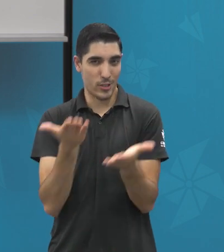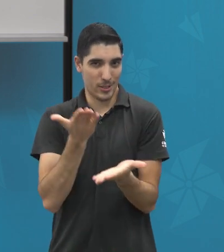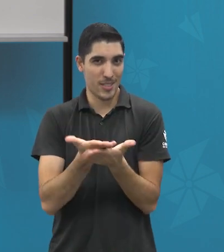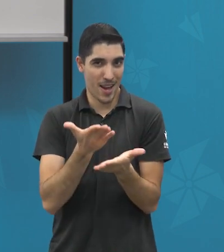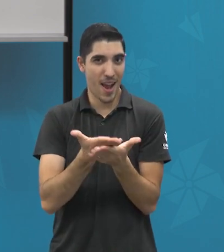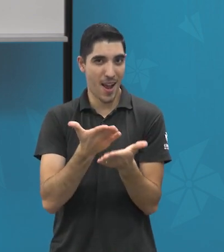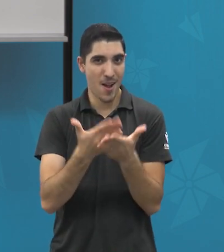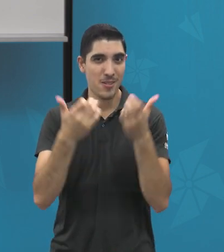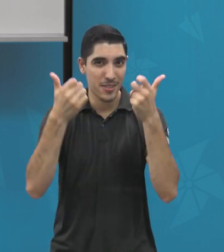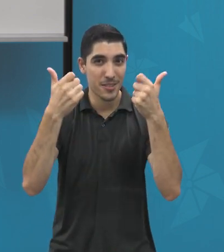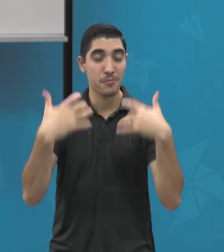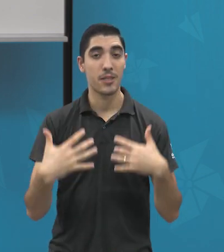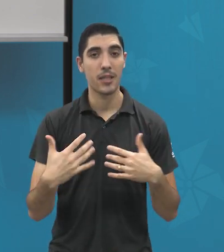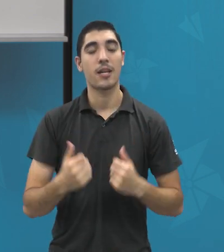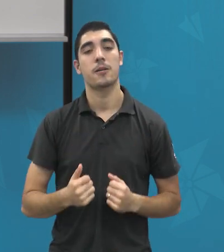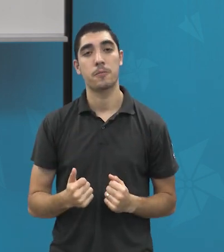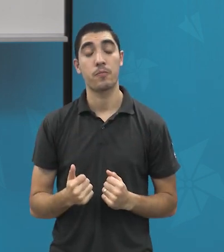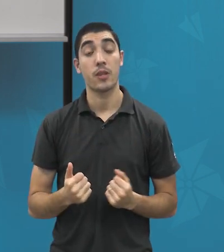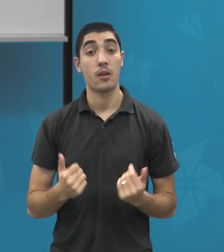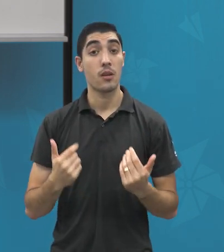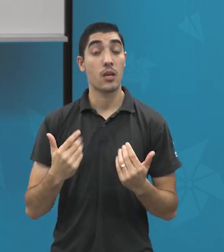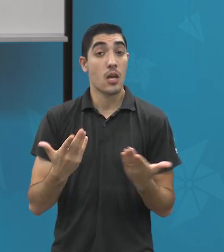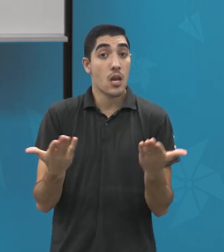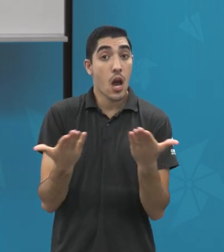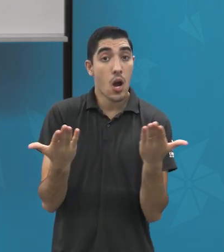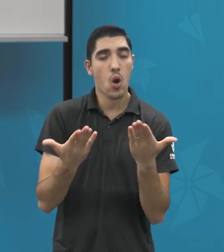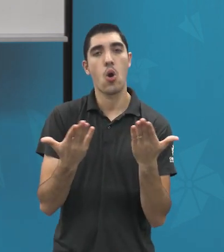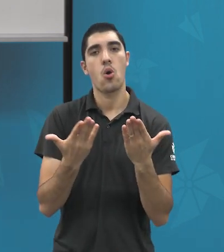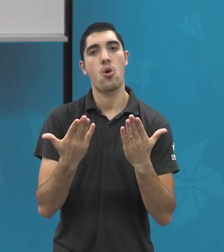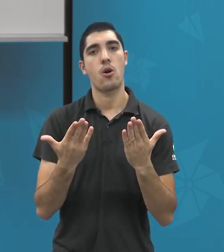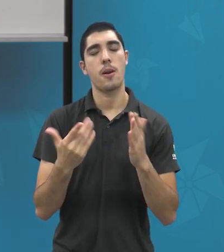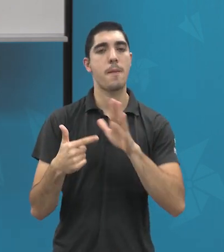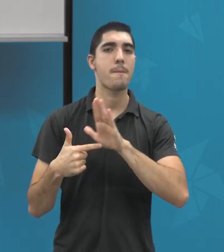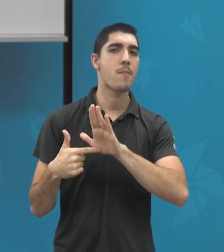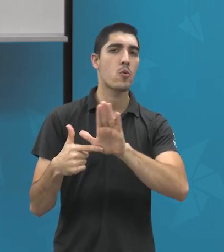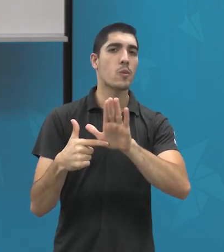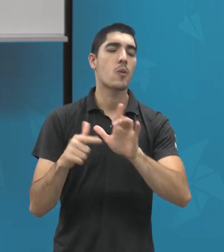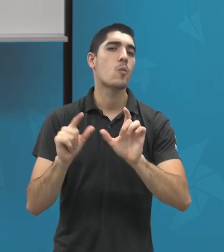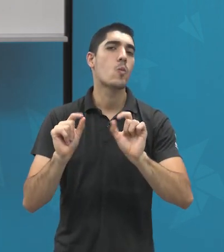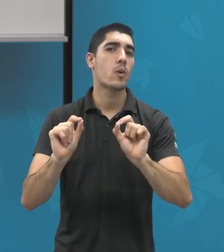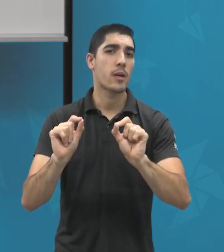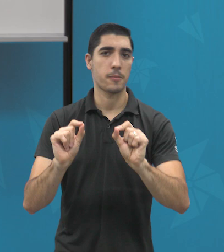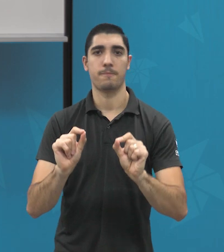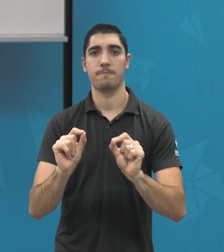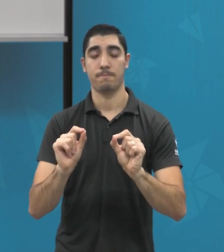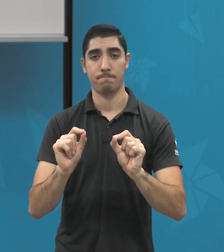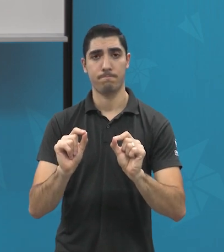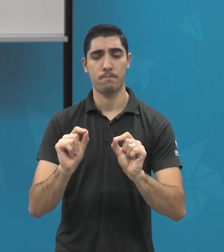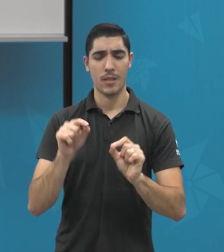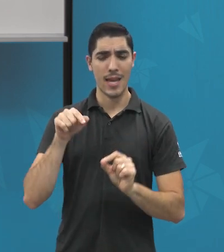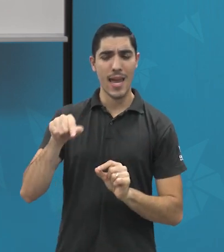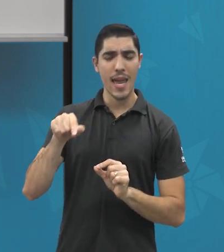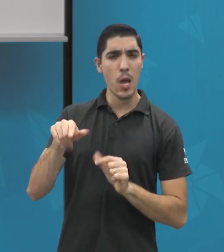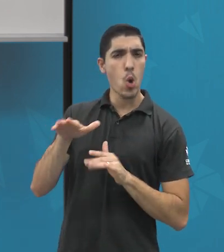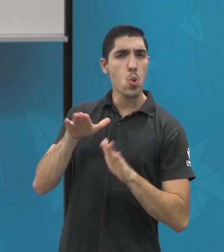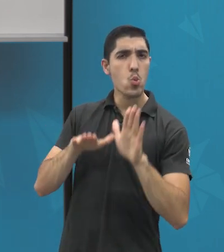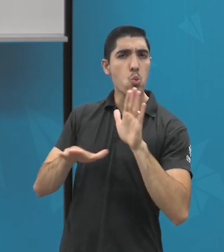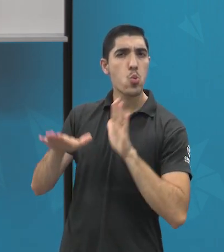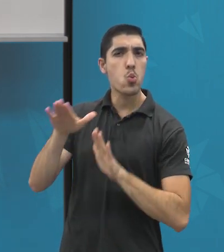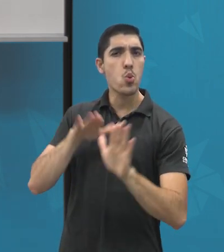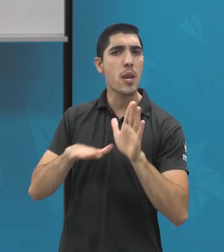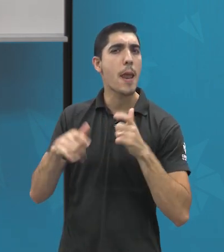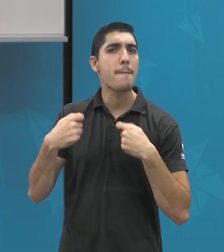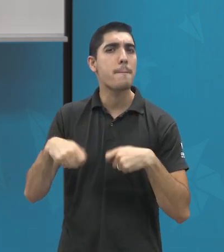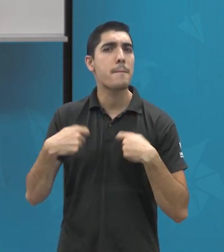vocês e, portanto, vamos conversar um pouco sobre quais seriam esses perigos e,